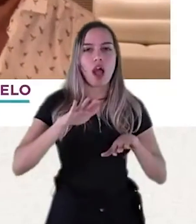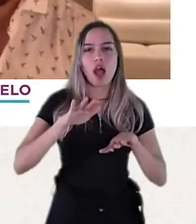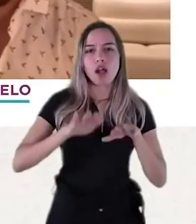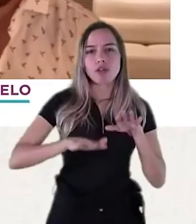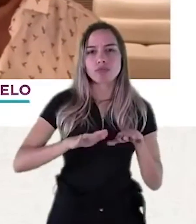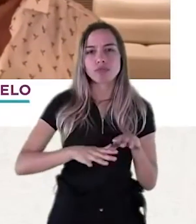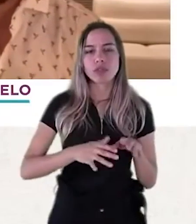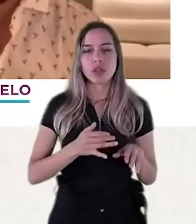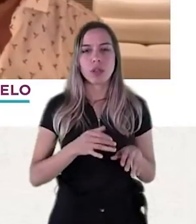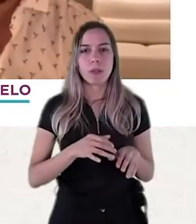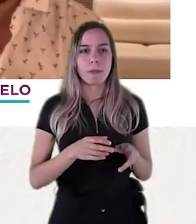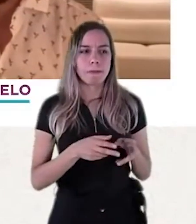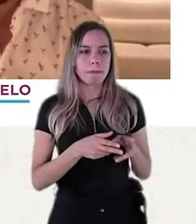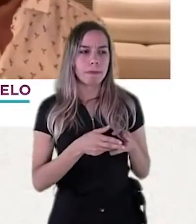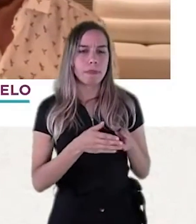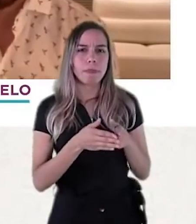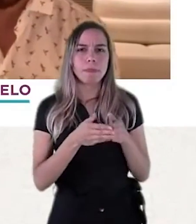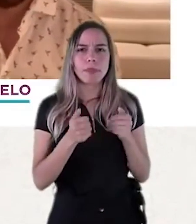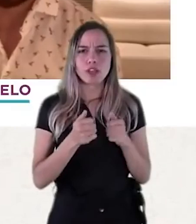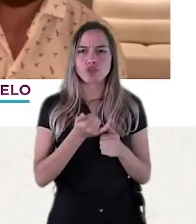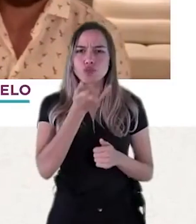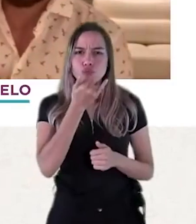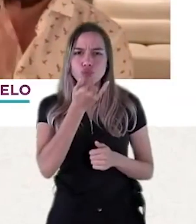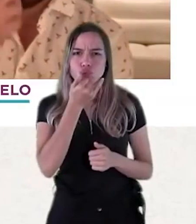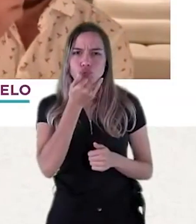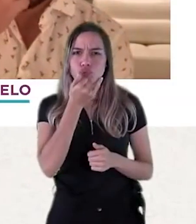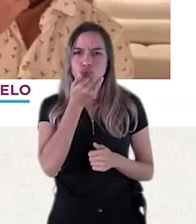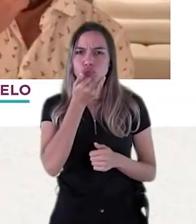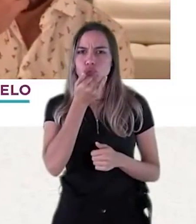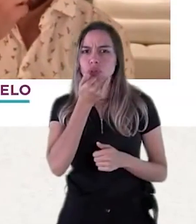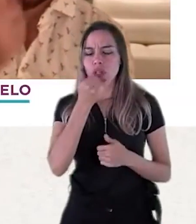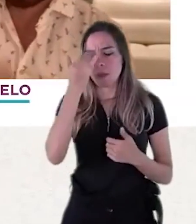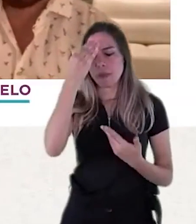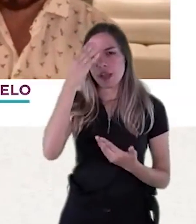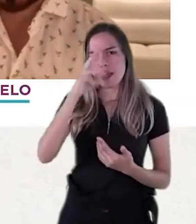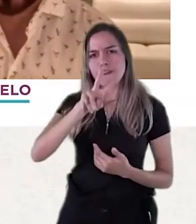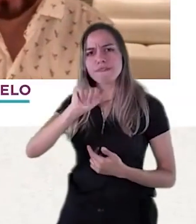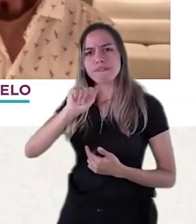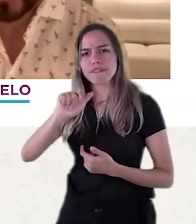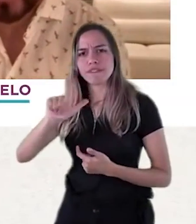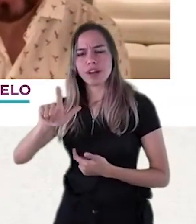desculpas não ter dito na hora, mas obrigado ao Valde Andrade por ter